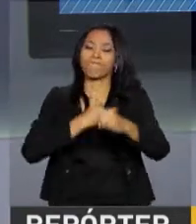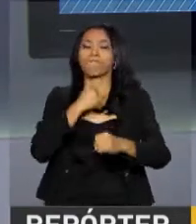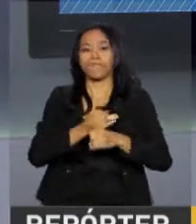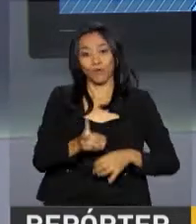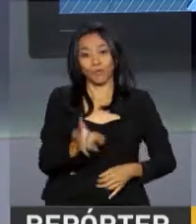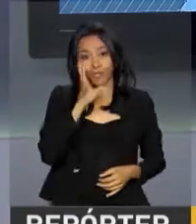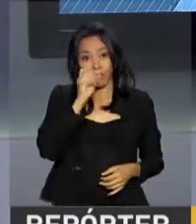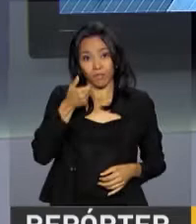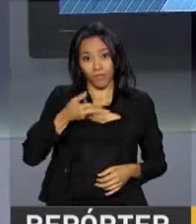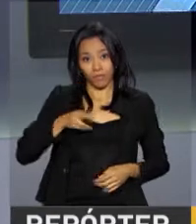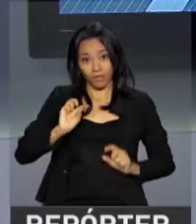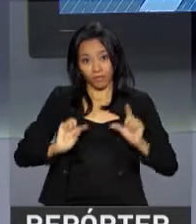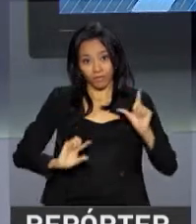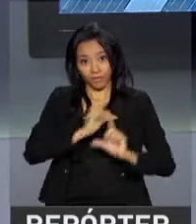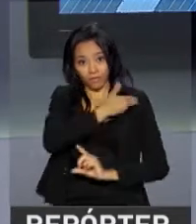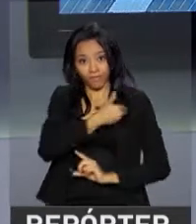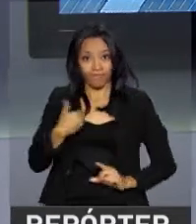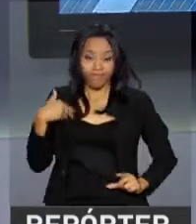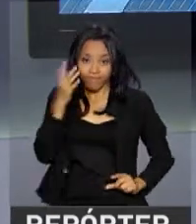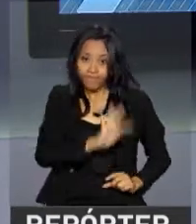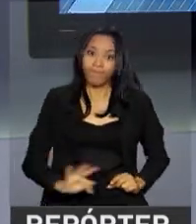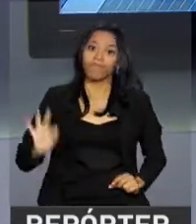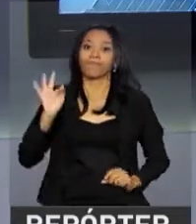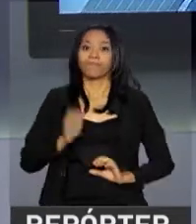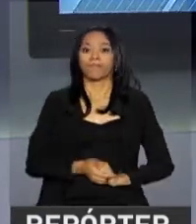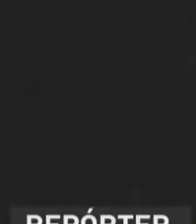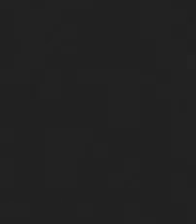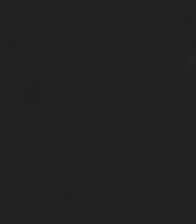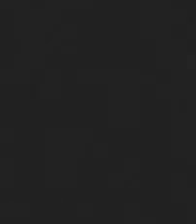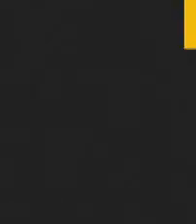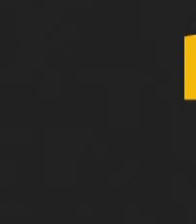continue na nbr a tv do governo federal